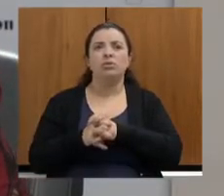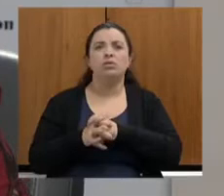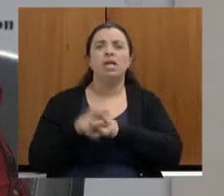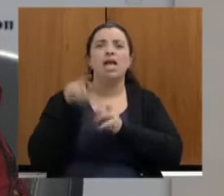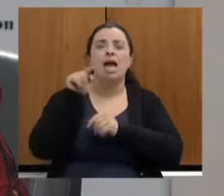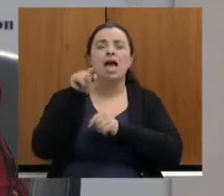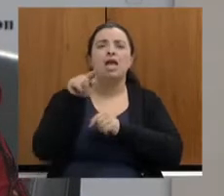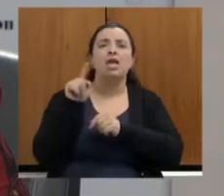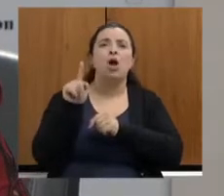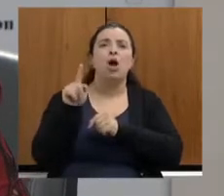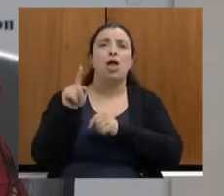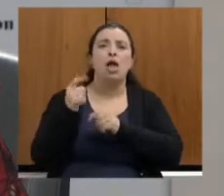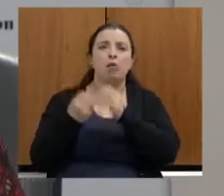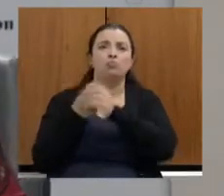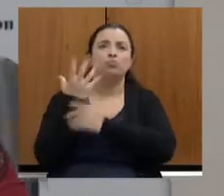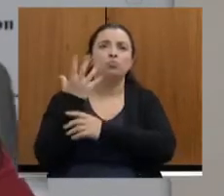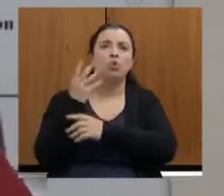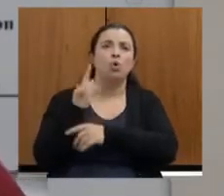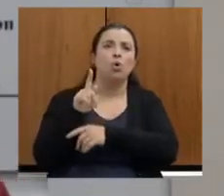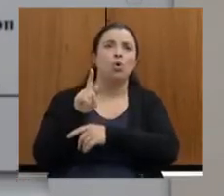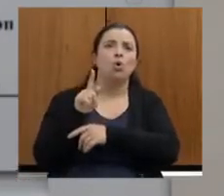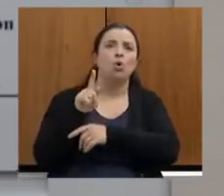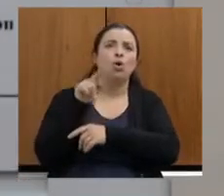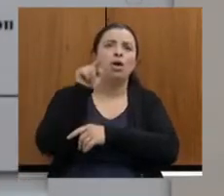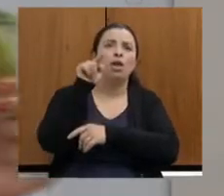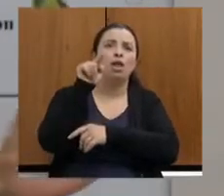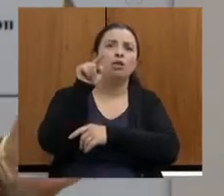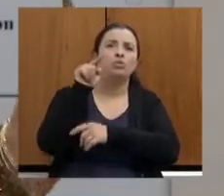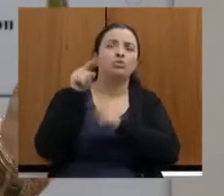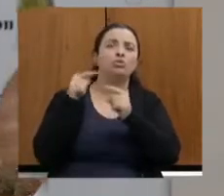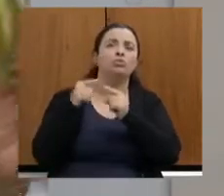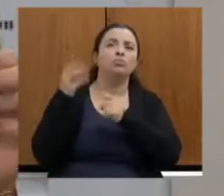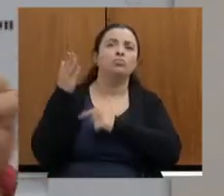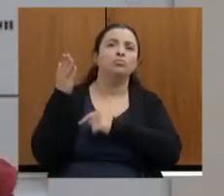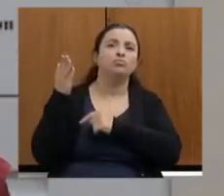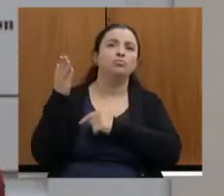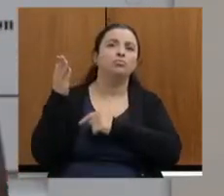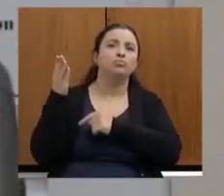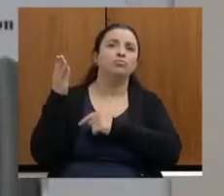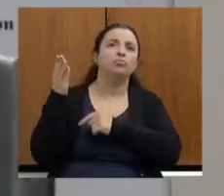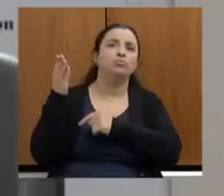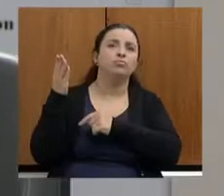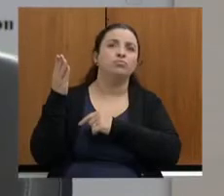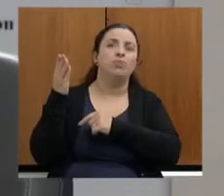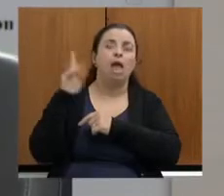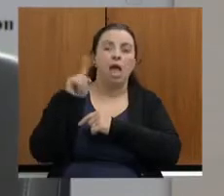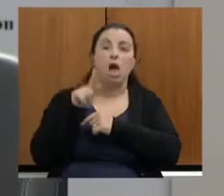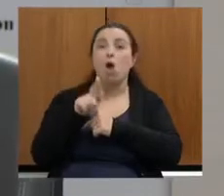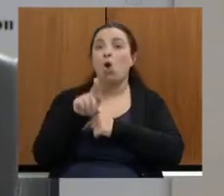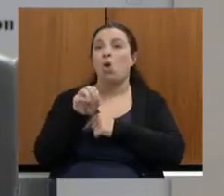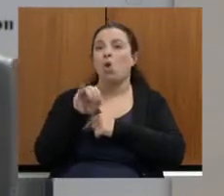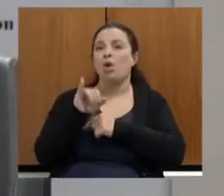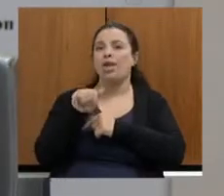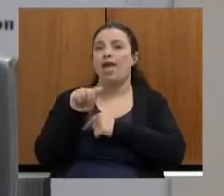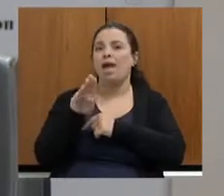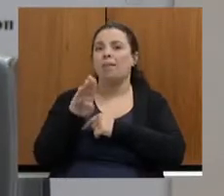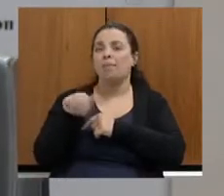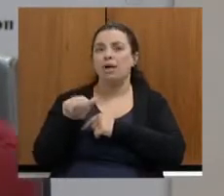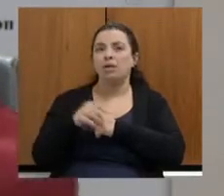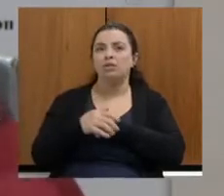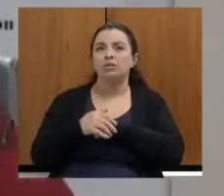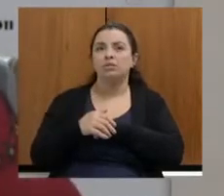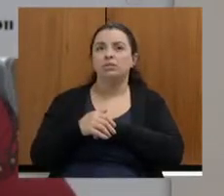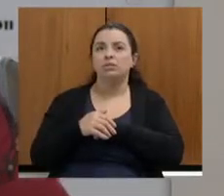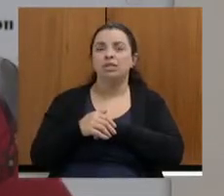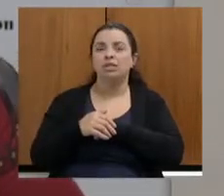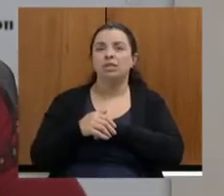Goiaba nesse nível era cortibel modelo exportação e esse Goiabal só por exemplo ficarem Justiça esse